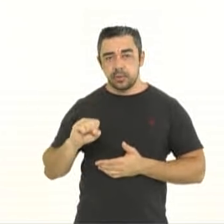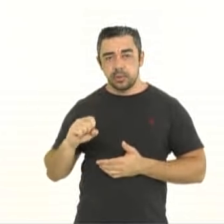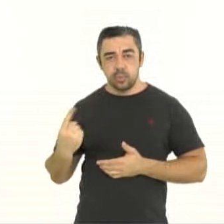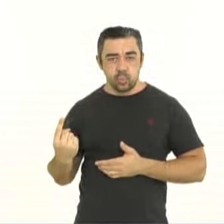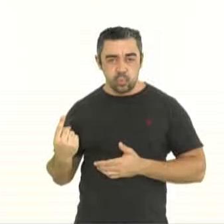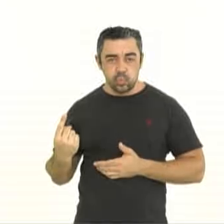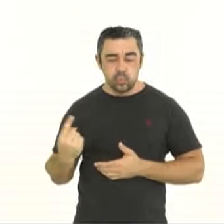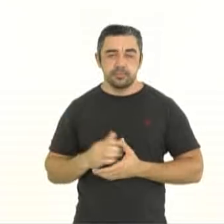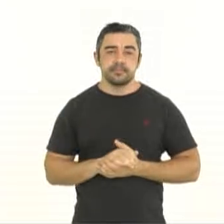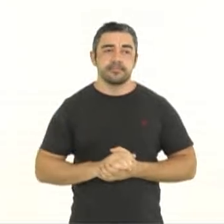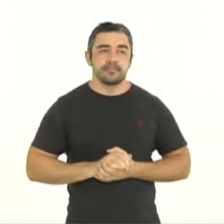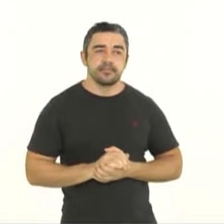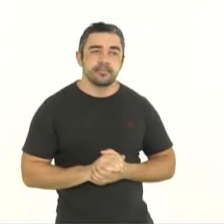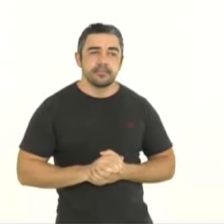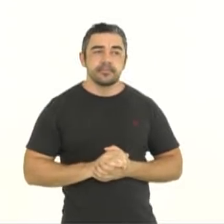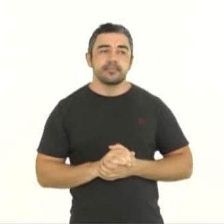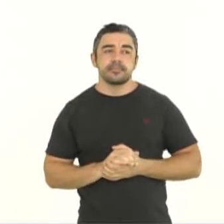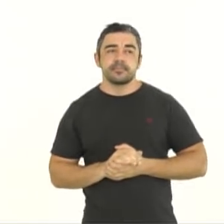1481.